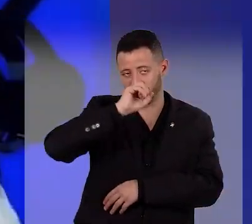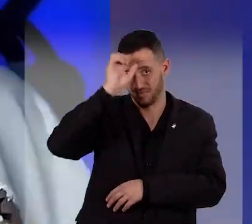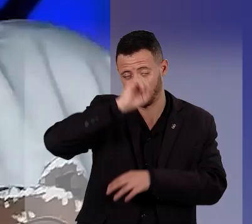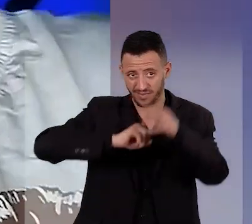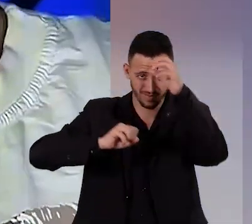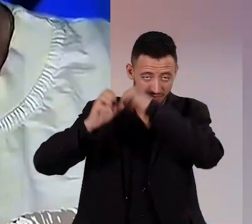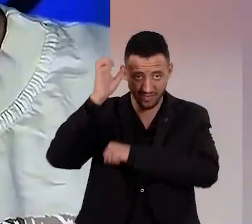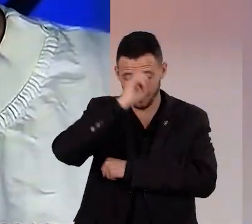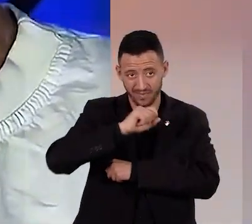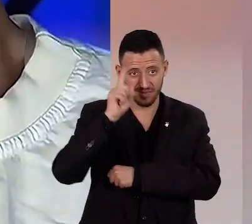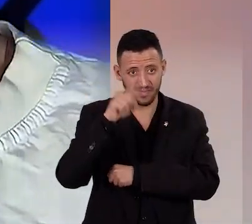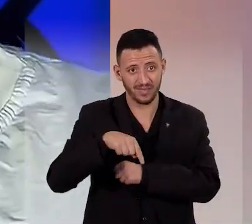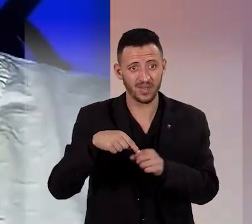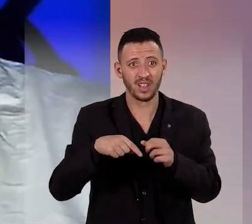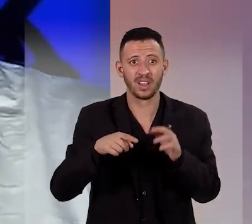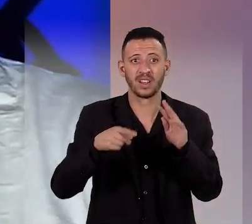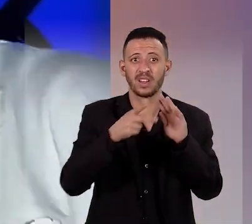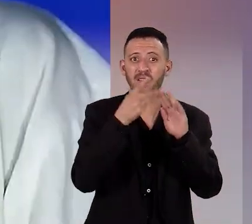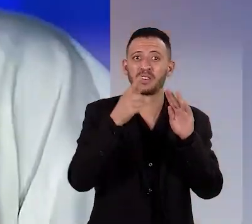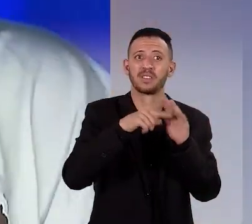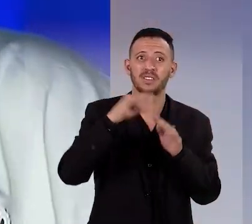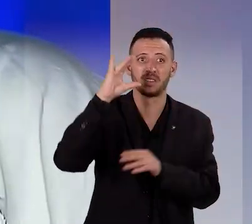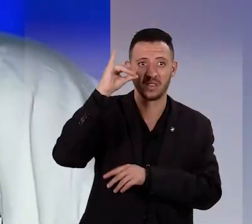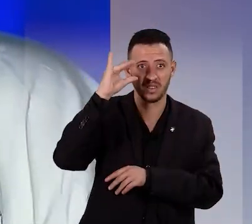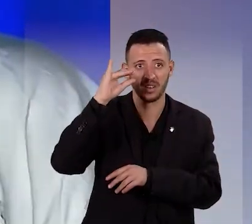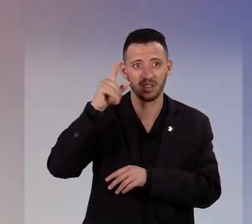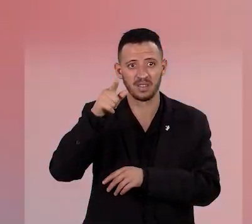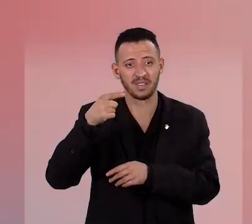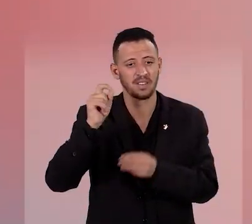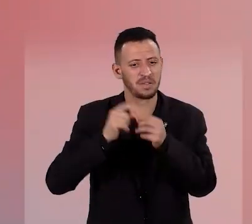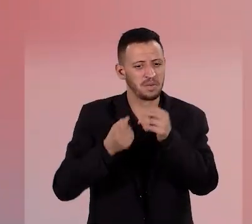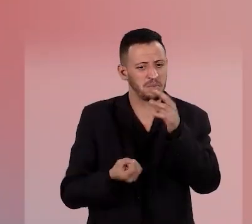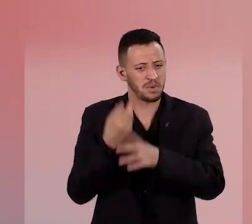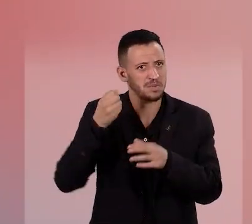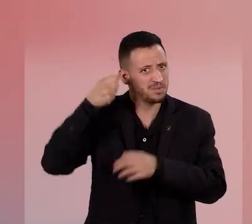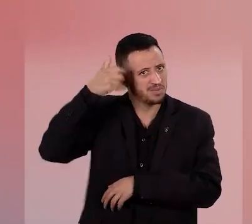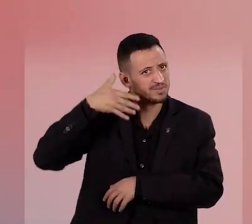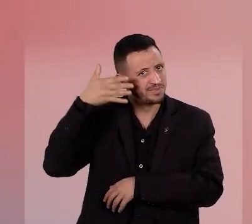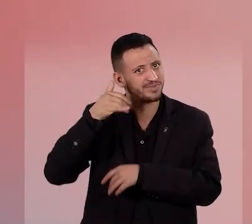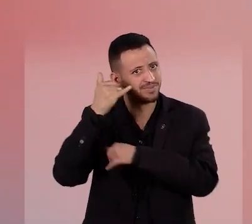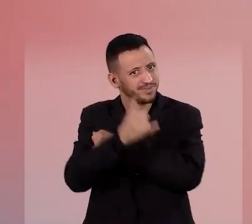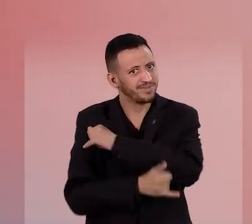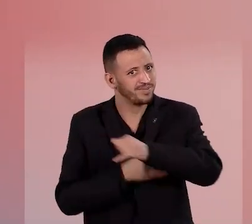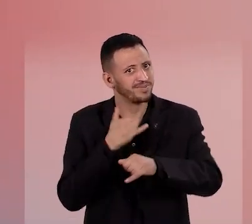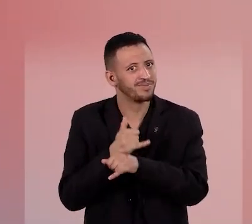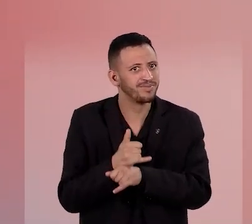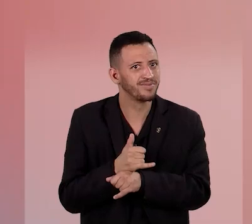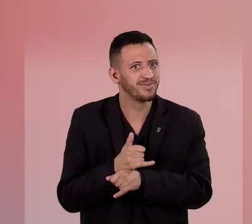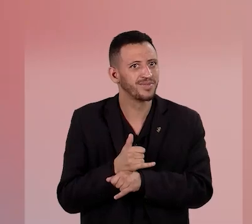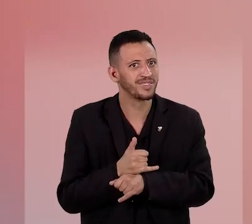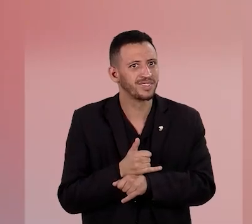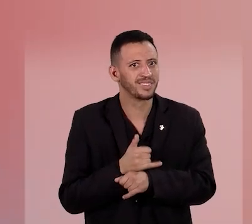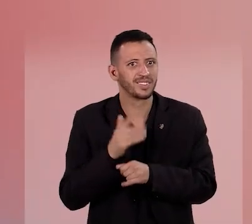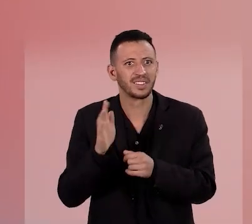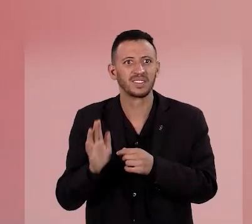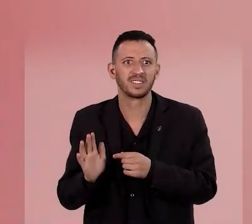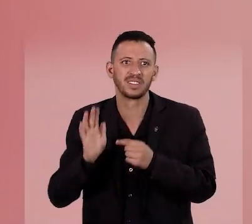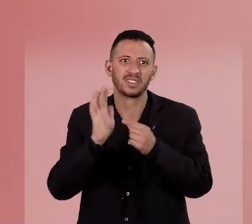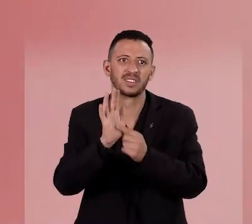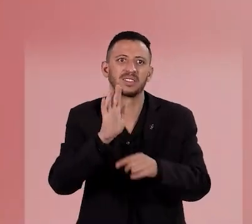e aprendizados por meio de uma página no Instagram, além de ministrar palestras. Na internet,